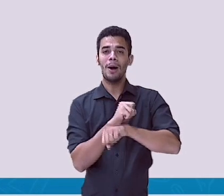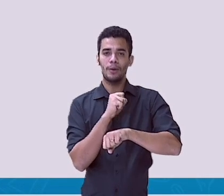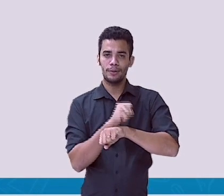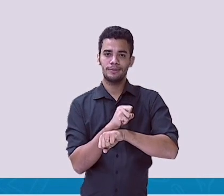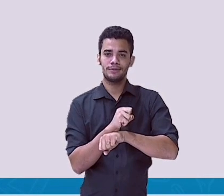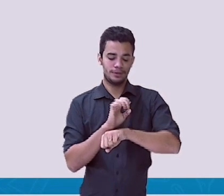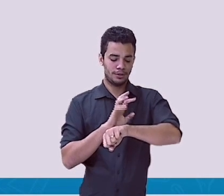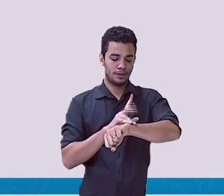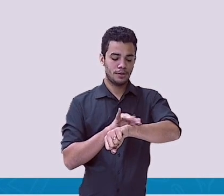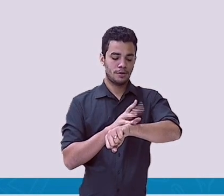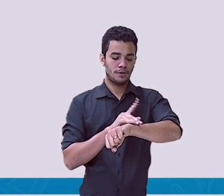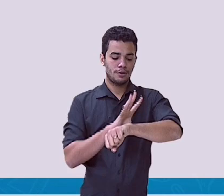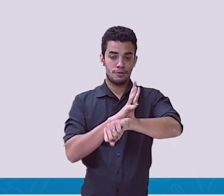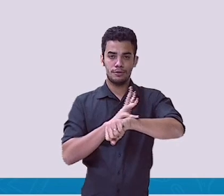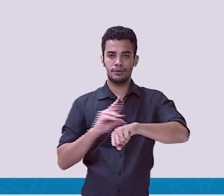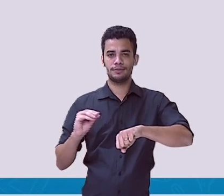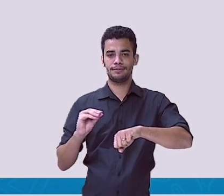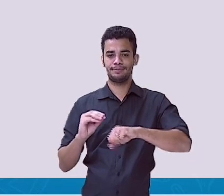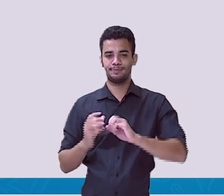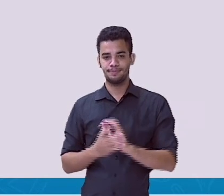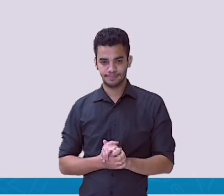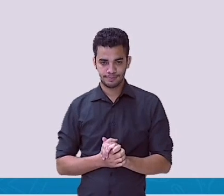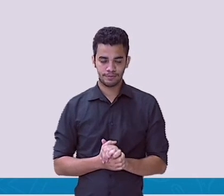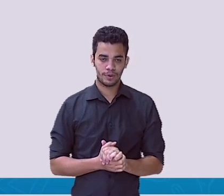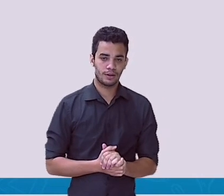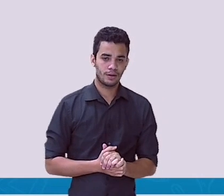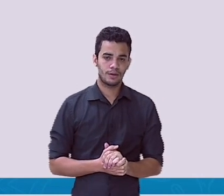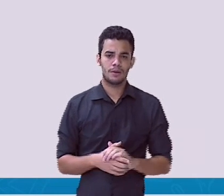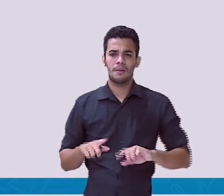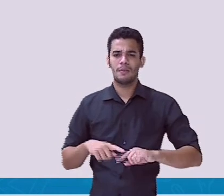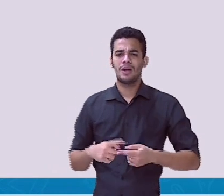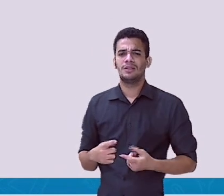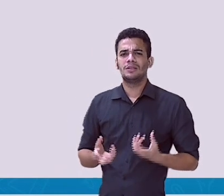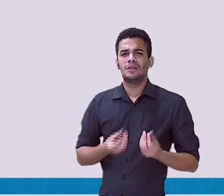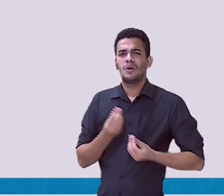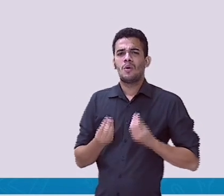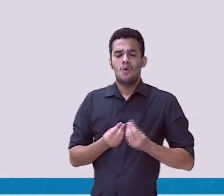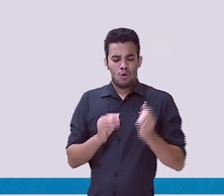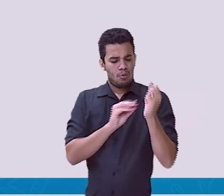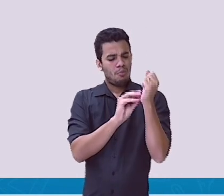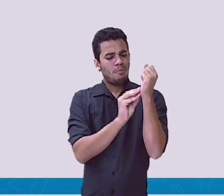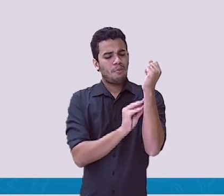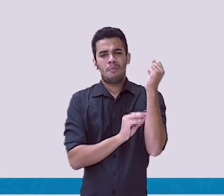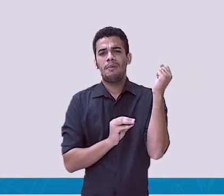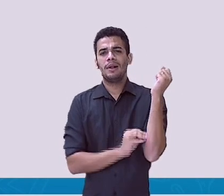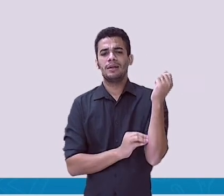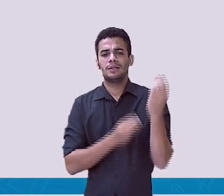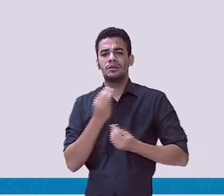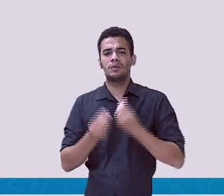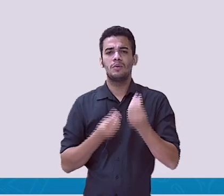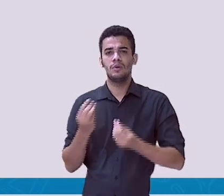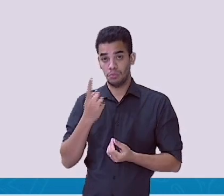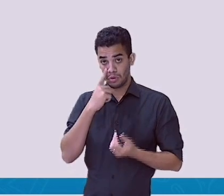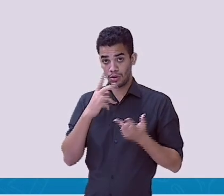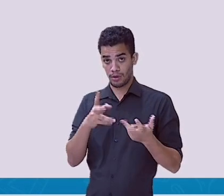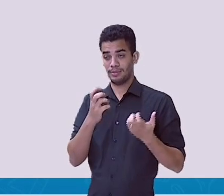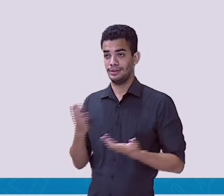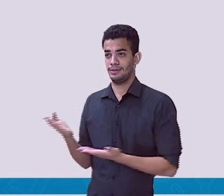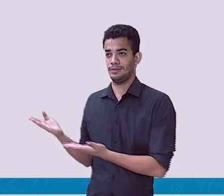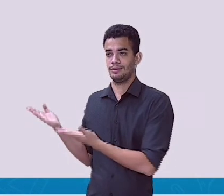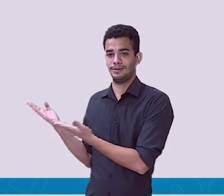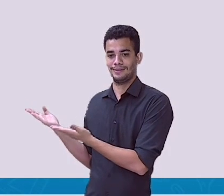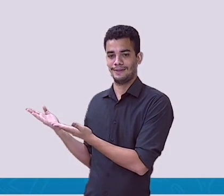surgir. Bom, como é que são essas plaquetas, então? Olha, elas, né, ficam ali bem